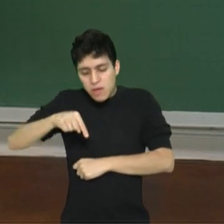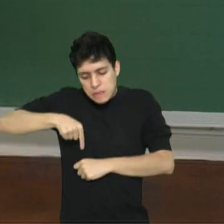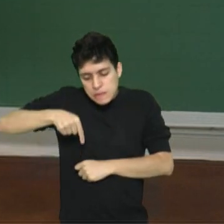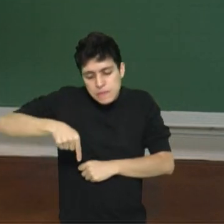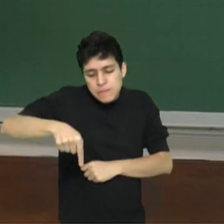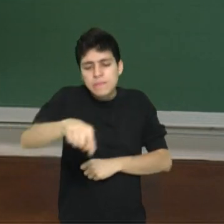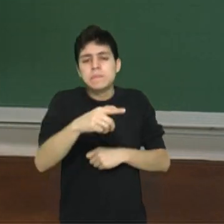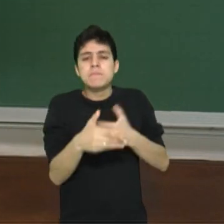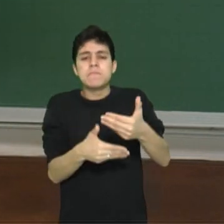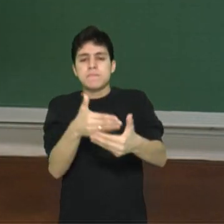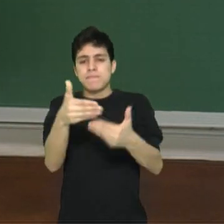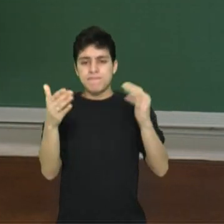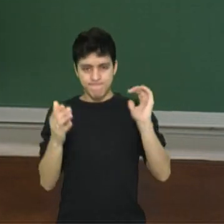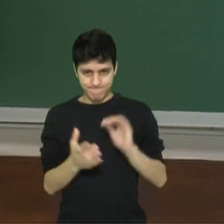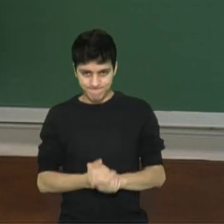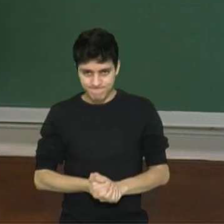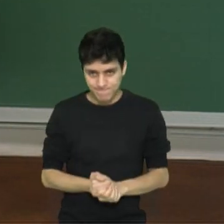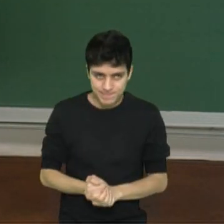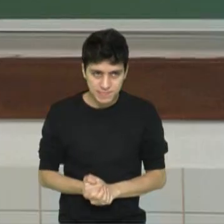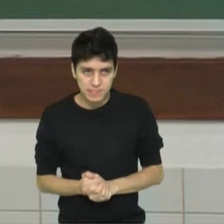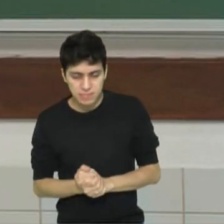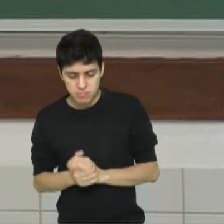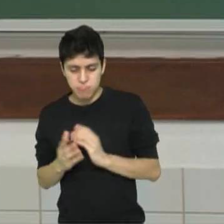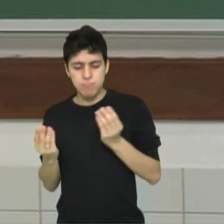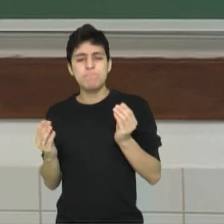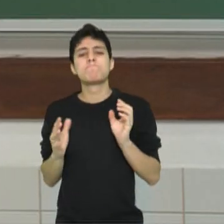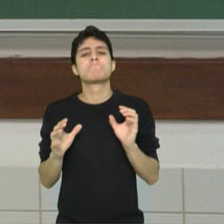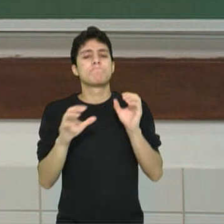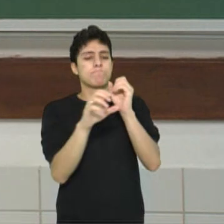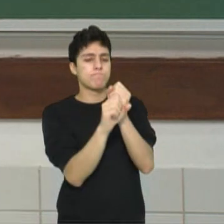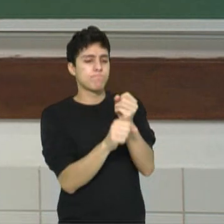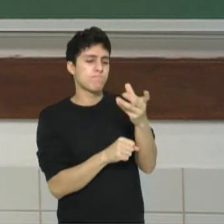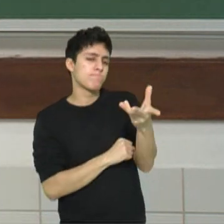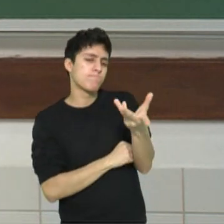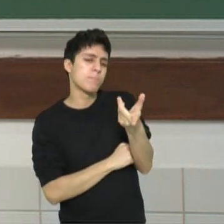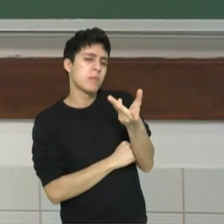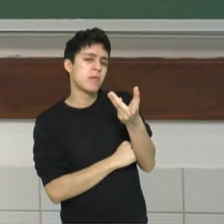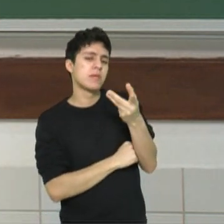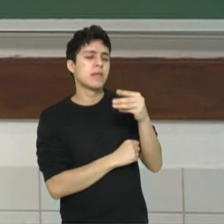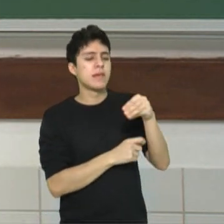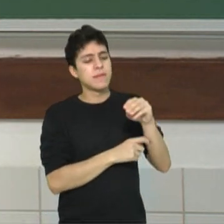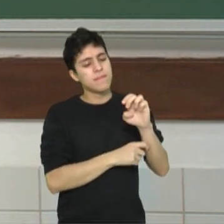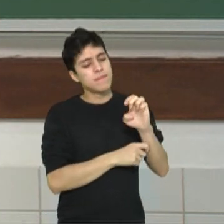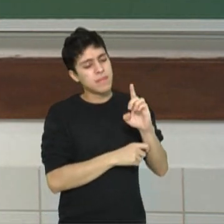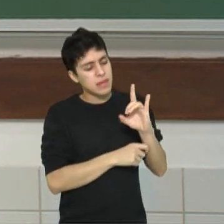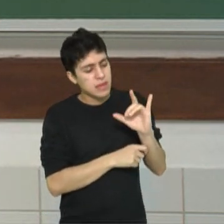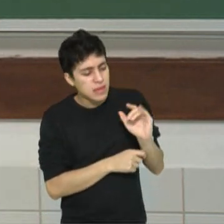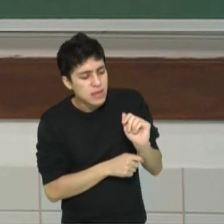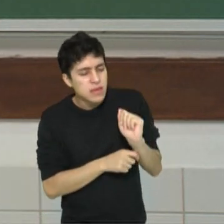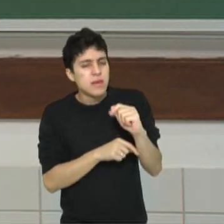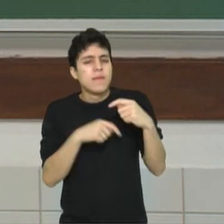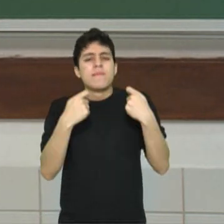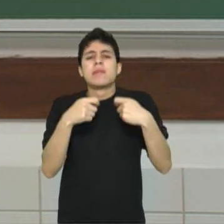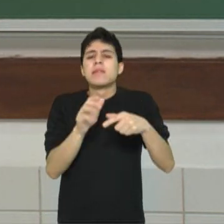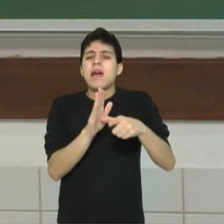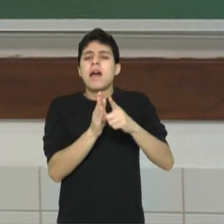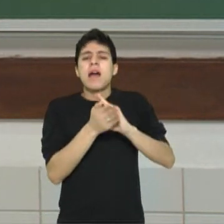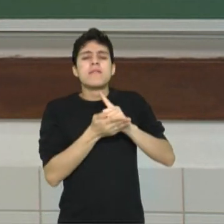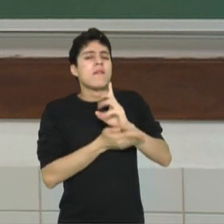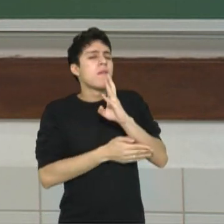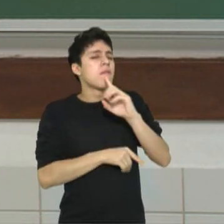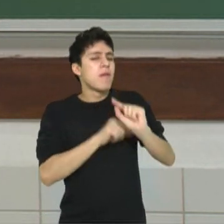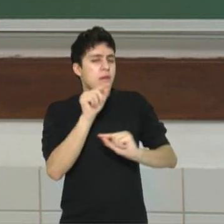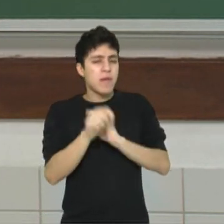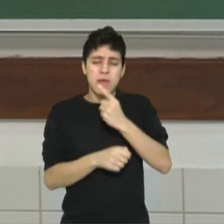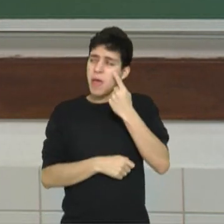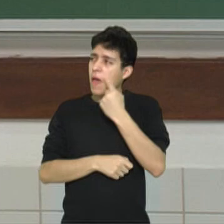tá? E para calcular a velocidade média, o que a gente precisa conhecer? Então temos um quiz aqui para